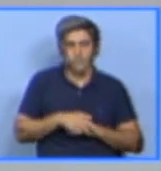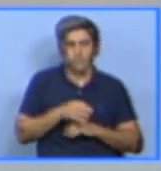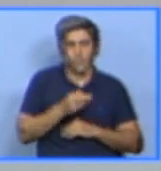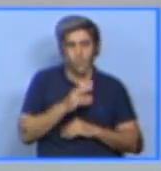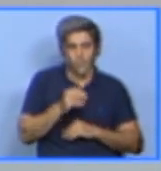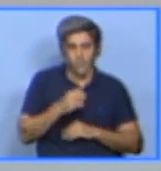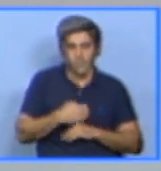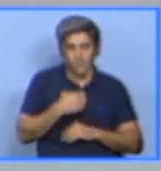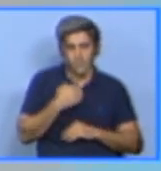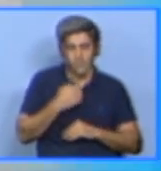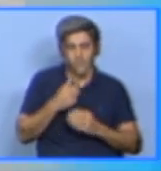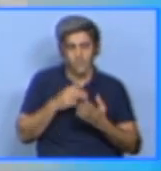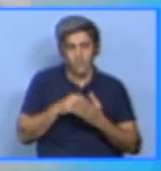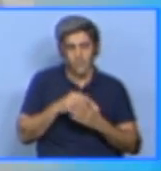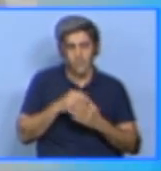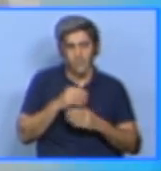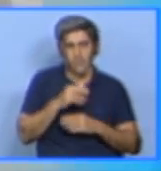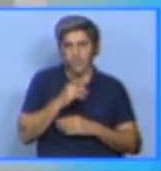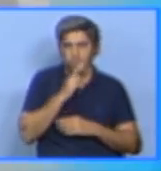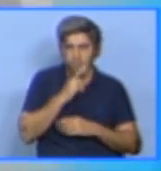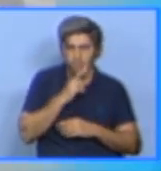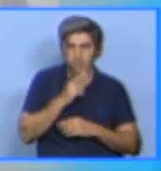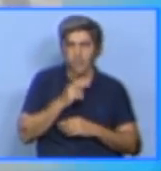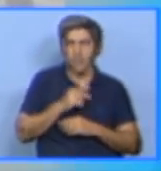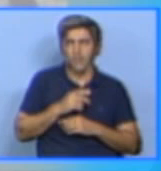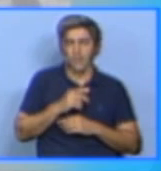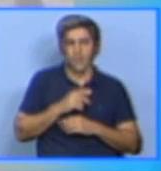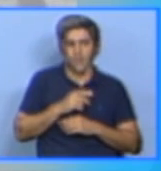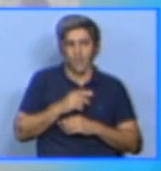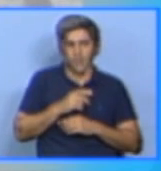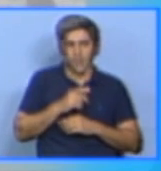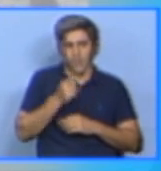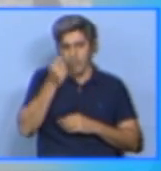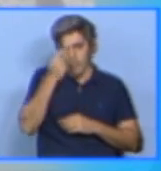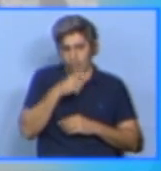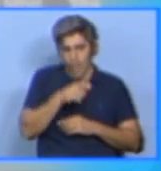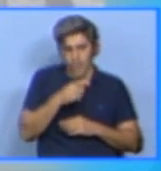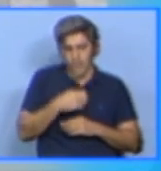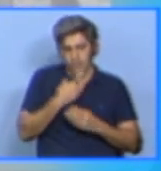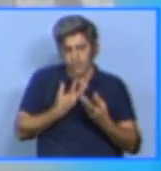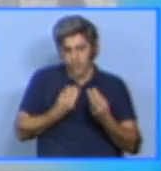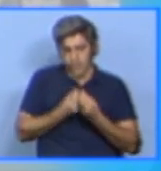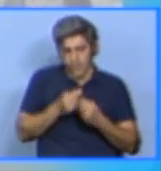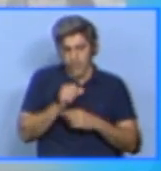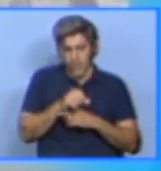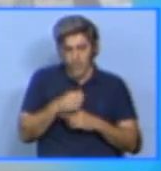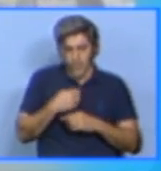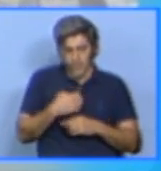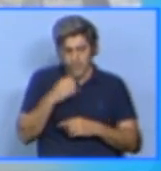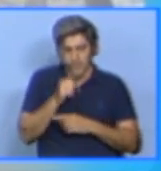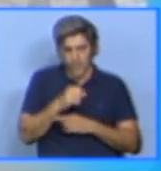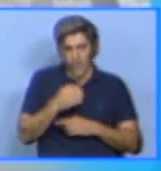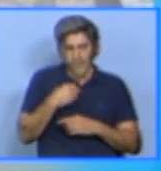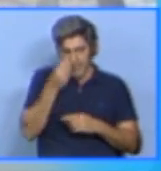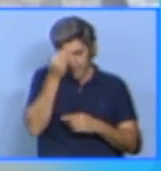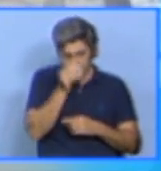presença da mensagem de Fátima, das aparições de Fátima, a determinar a sua história? Absolutamente. Eu aconselho